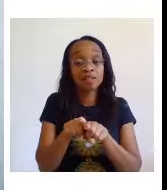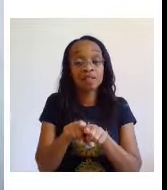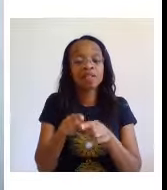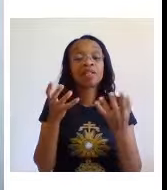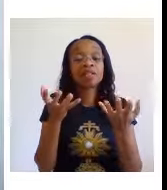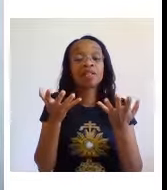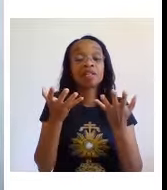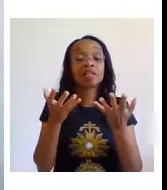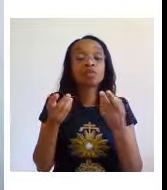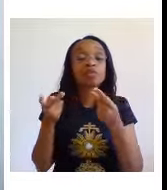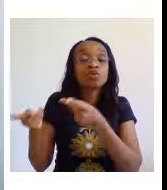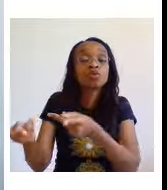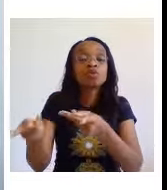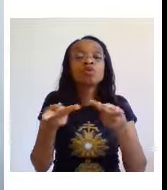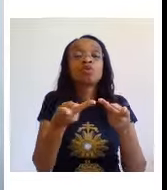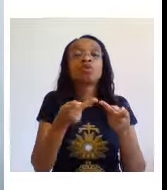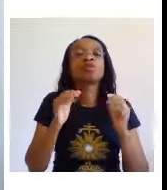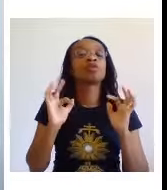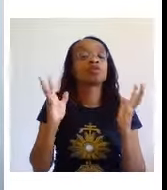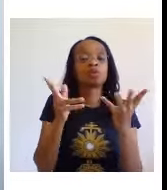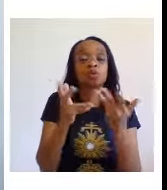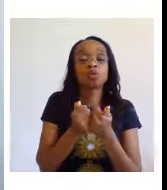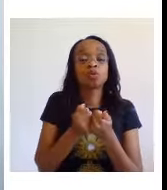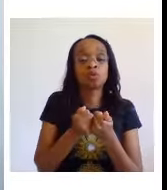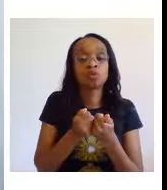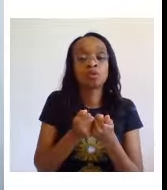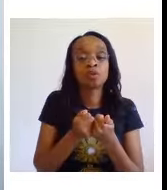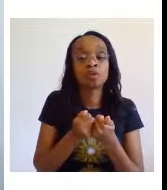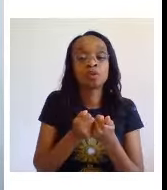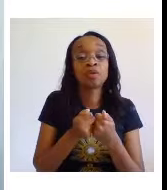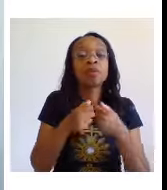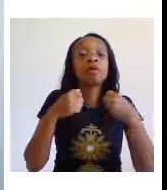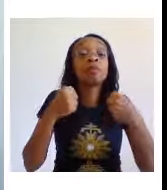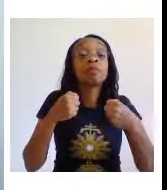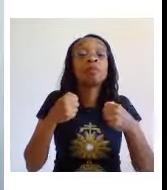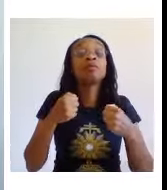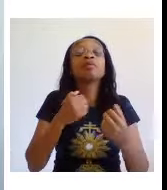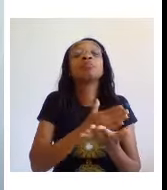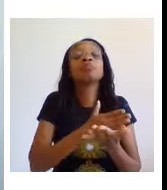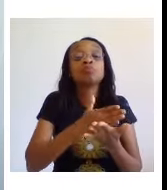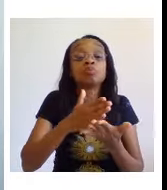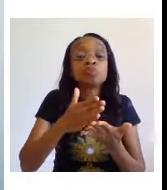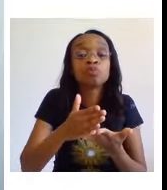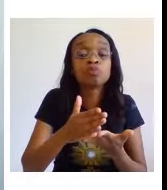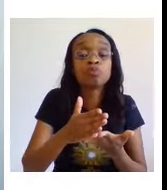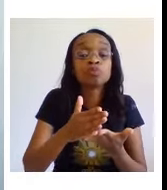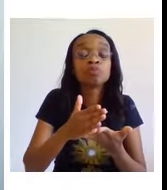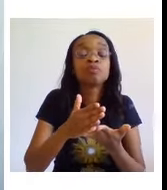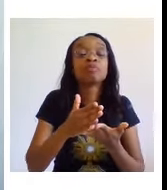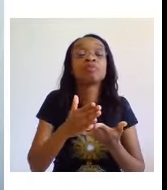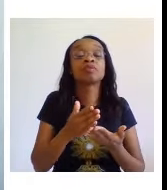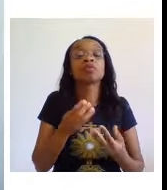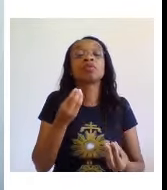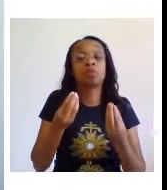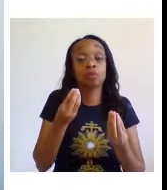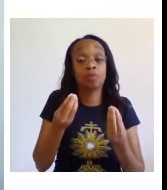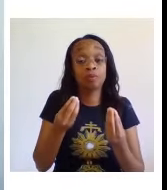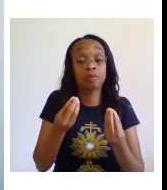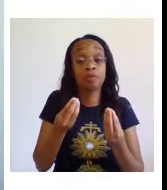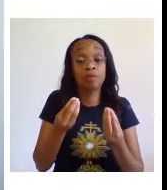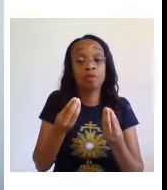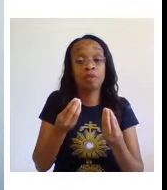queremos convidar a todos, como o Dr. Lincoln disse, precisamos começar. Uma maneira de começarmos